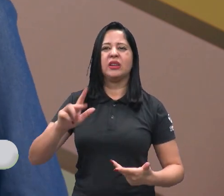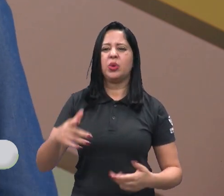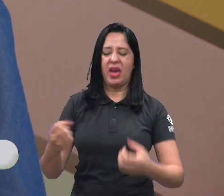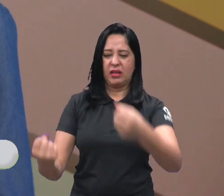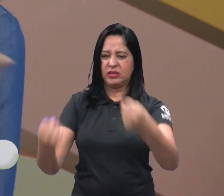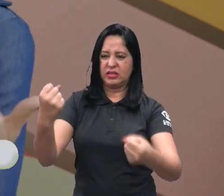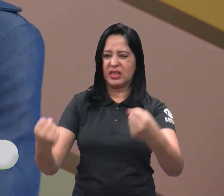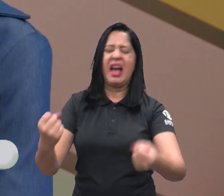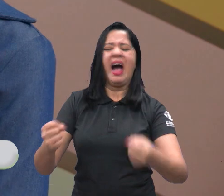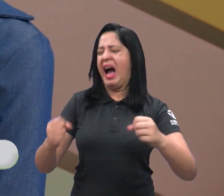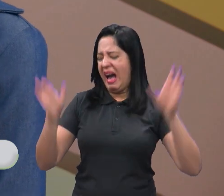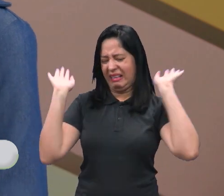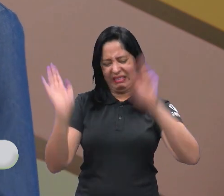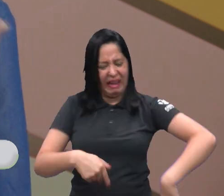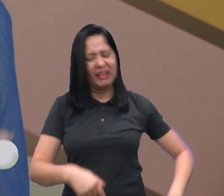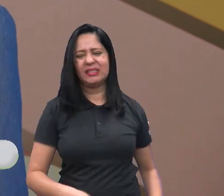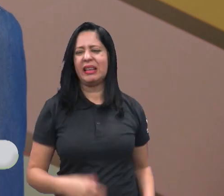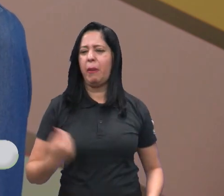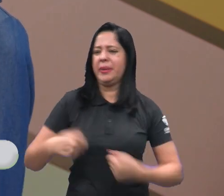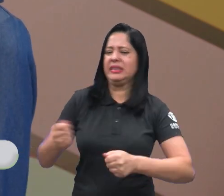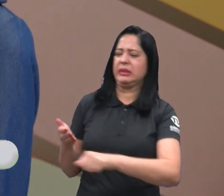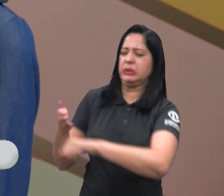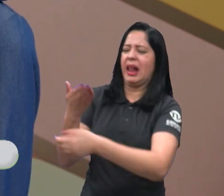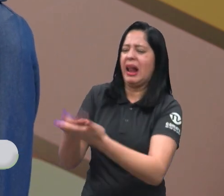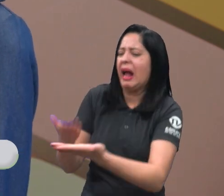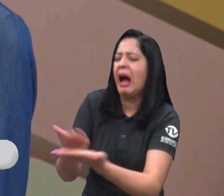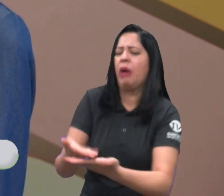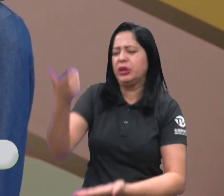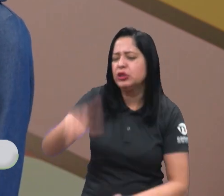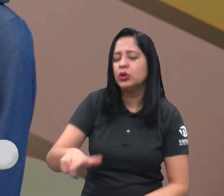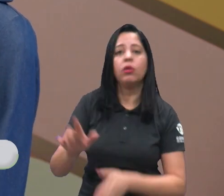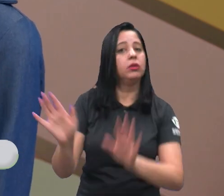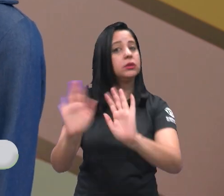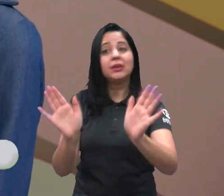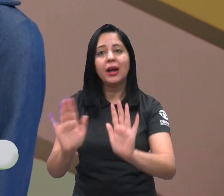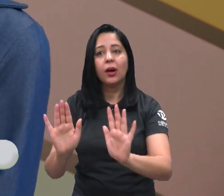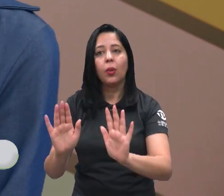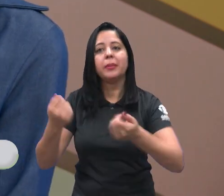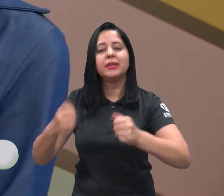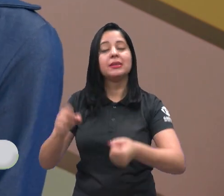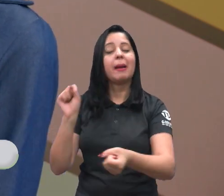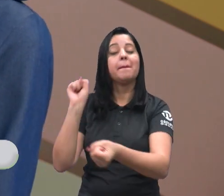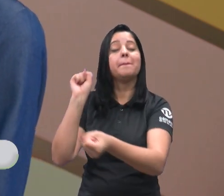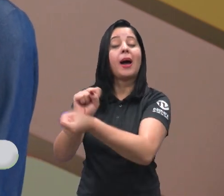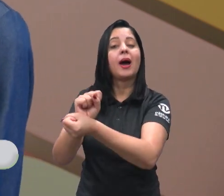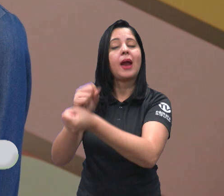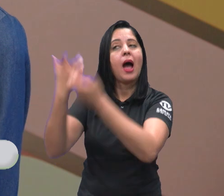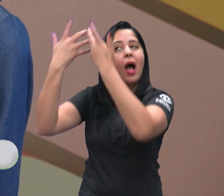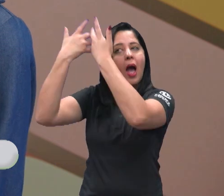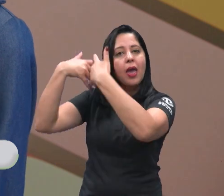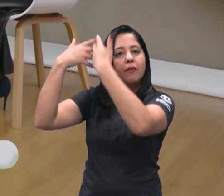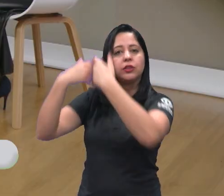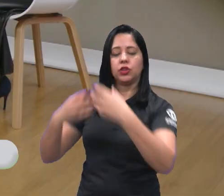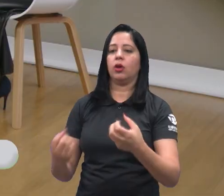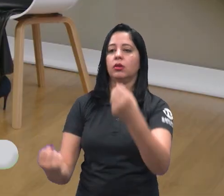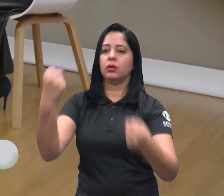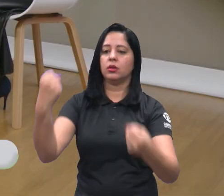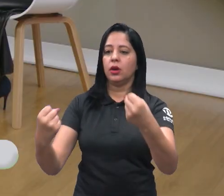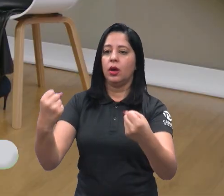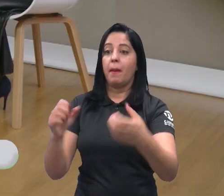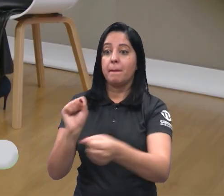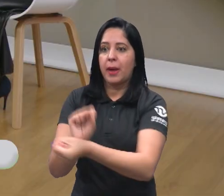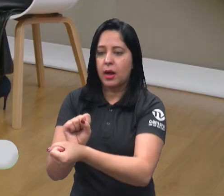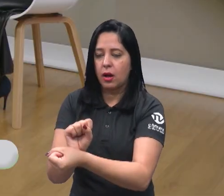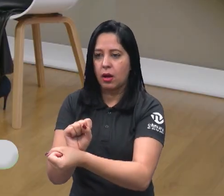fazer mais aula, então eu tenho que fazer isso. Não, às vezes você tem que parar fisicamente, parar mesmo o corpo e